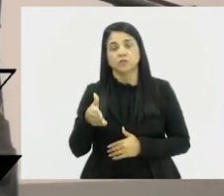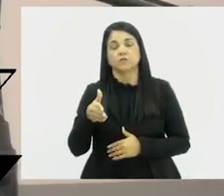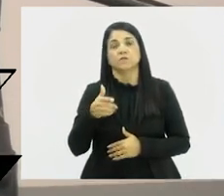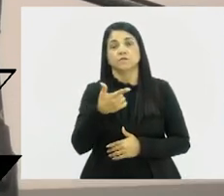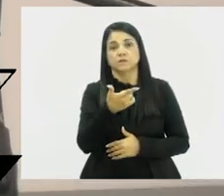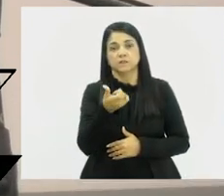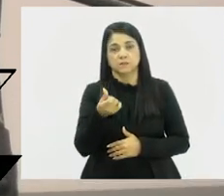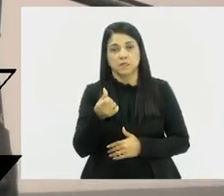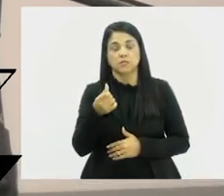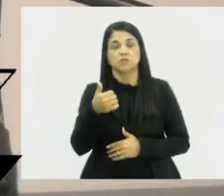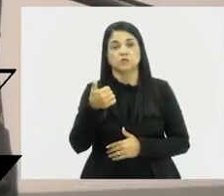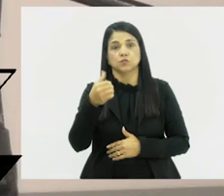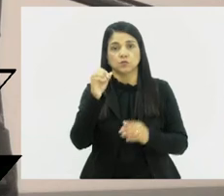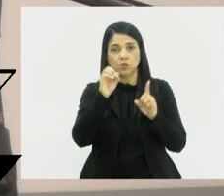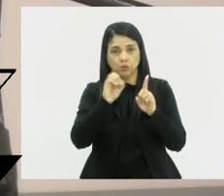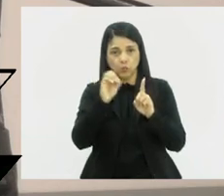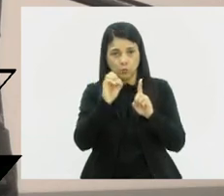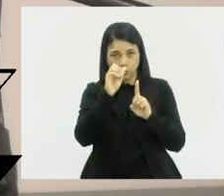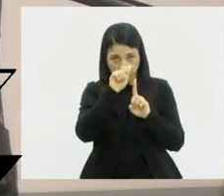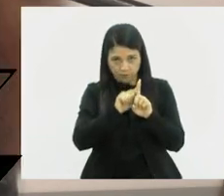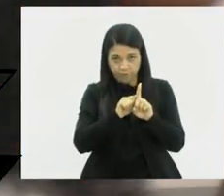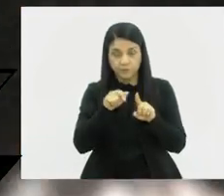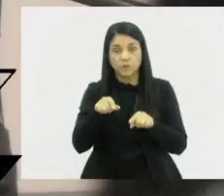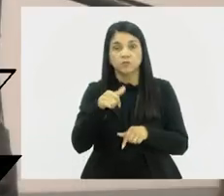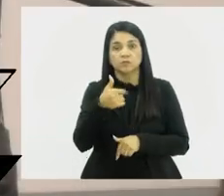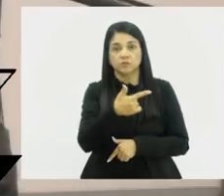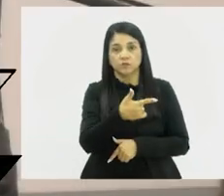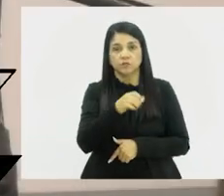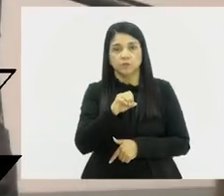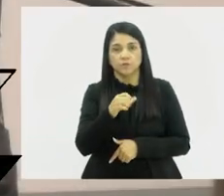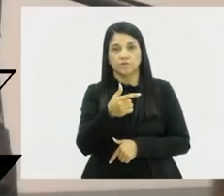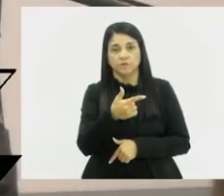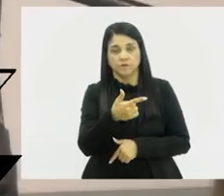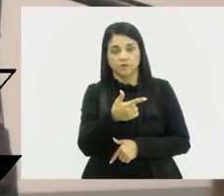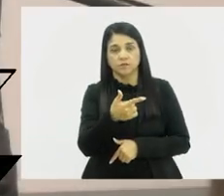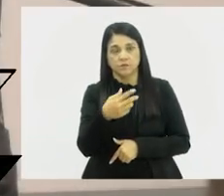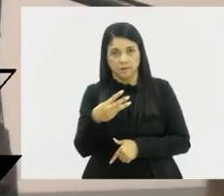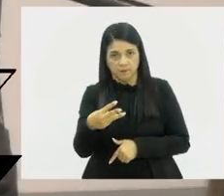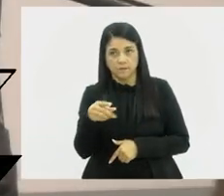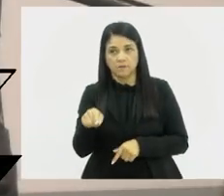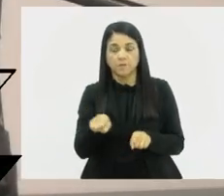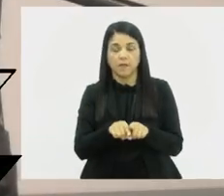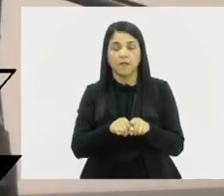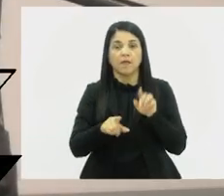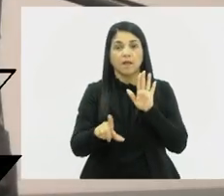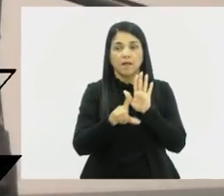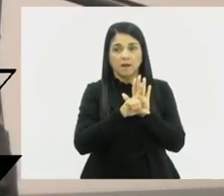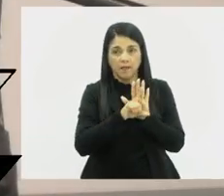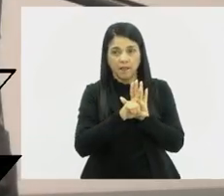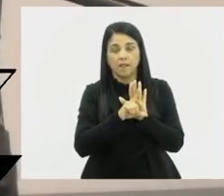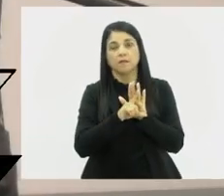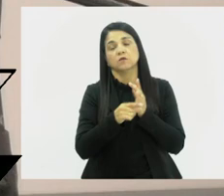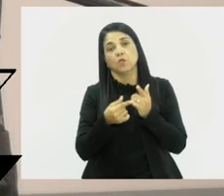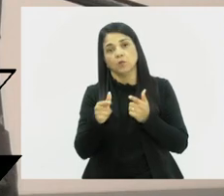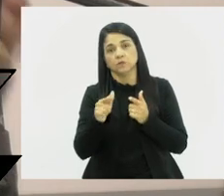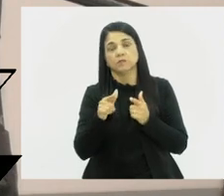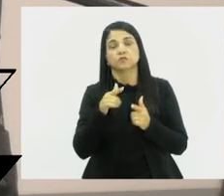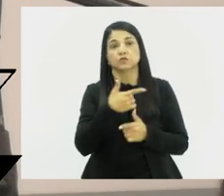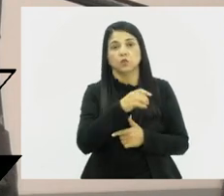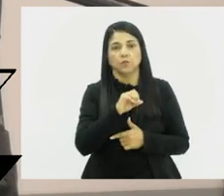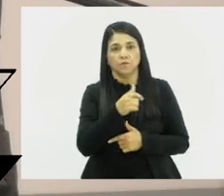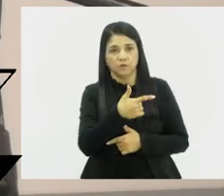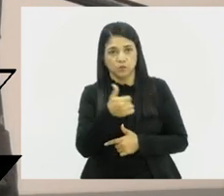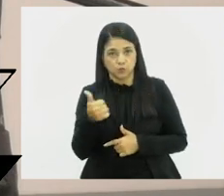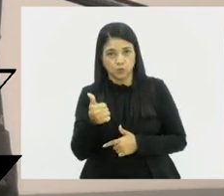26/10/2023, e também o projeto de lei de indicação legislativa 5639, de 2021, que foi uma